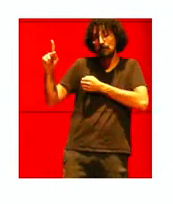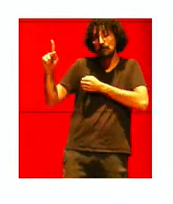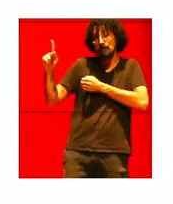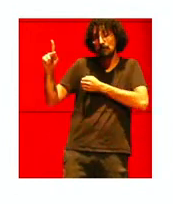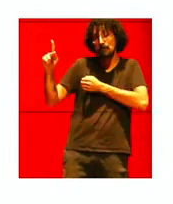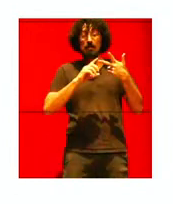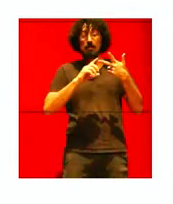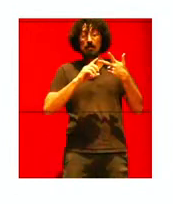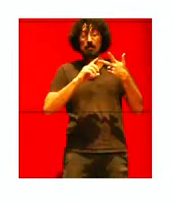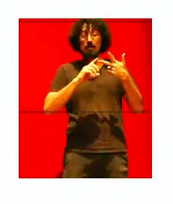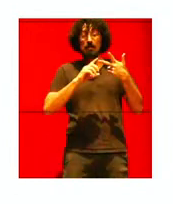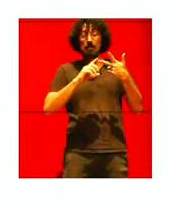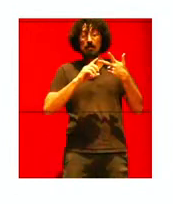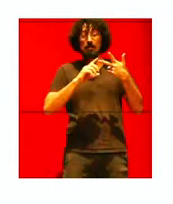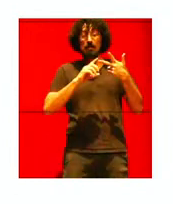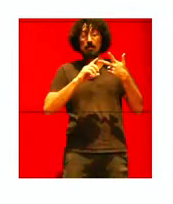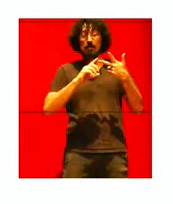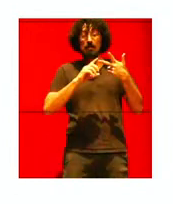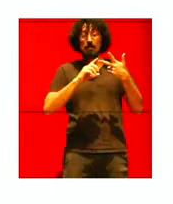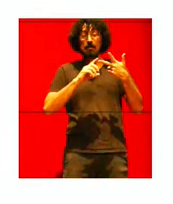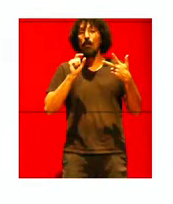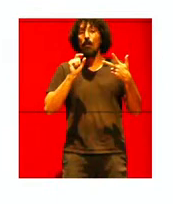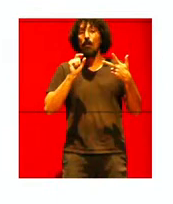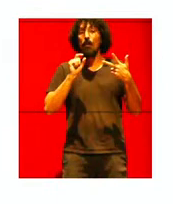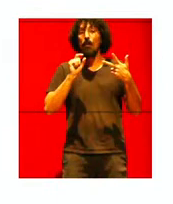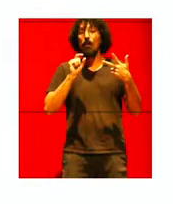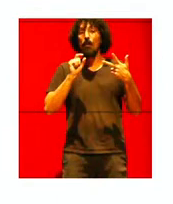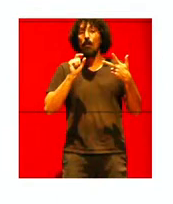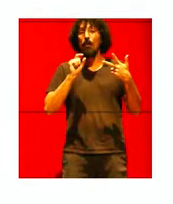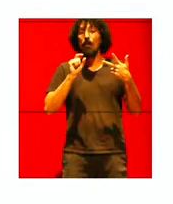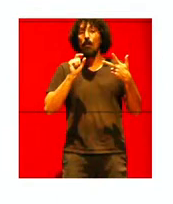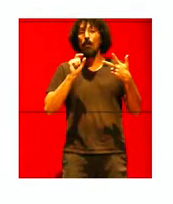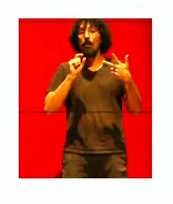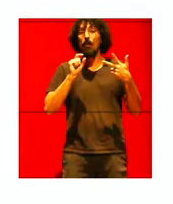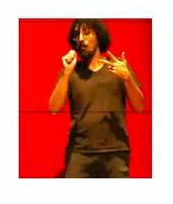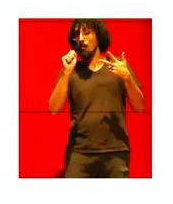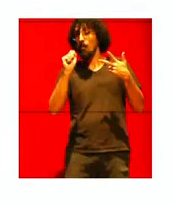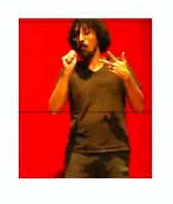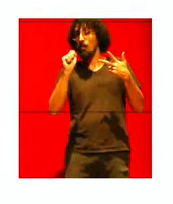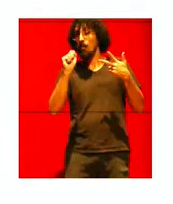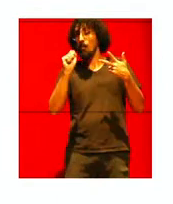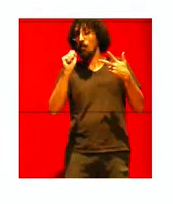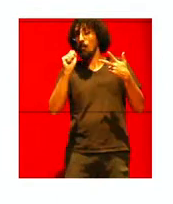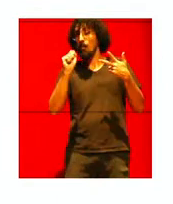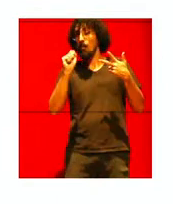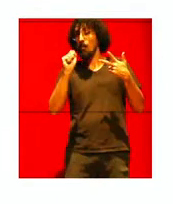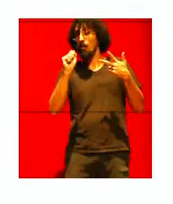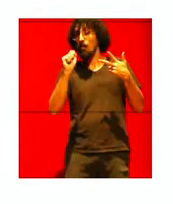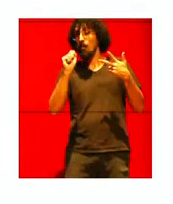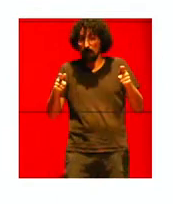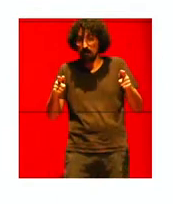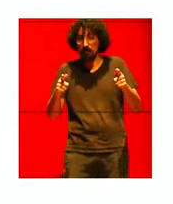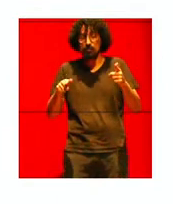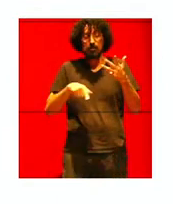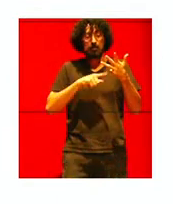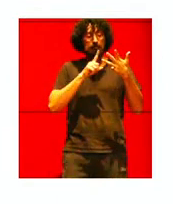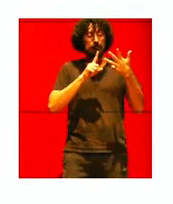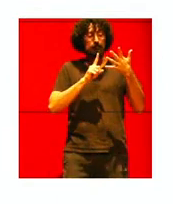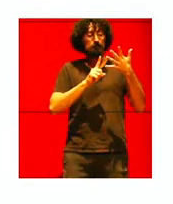C, é a realização do plural conforme as regras da tradição gramatical,